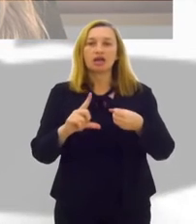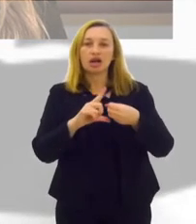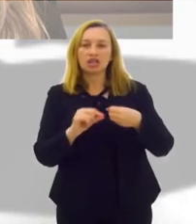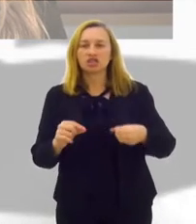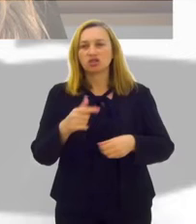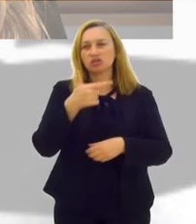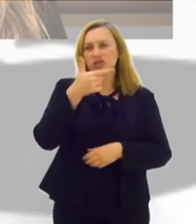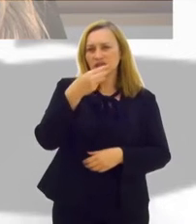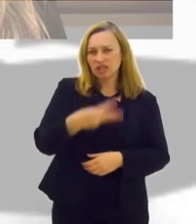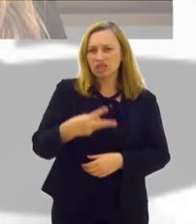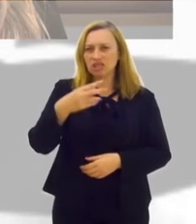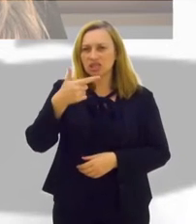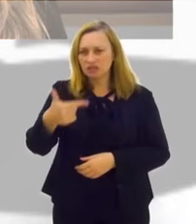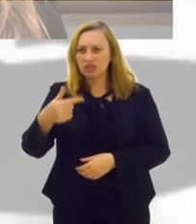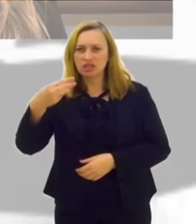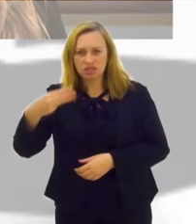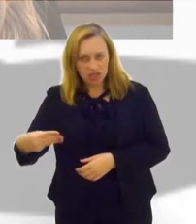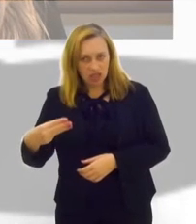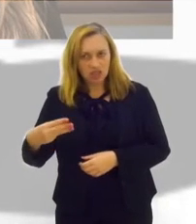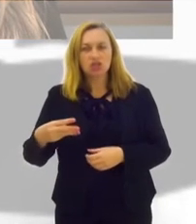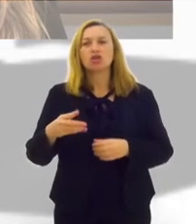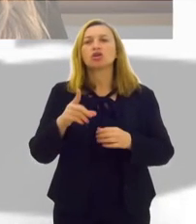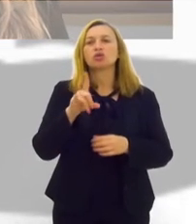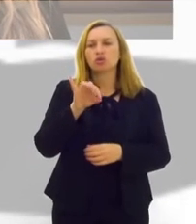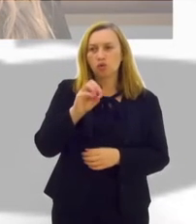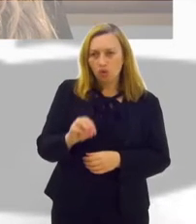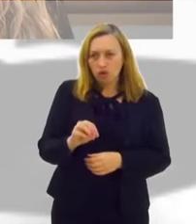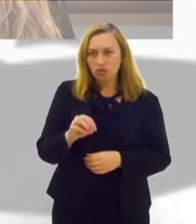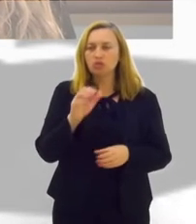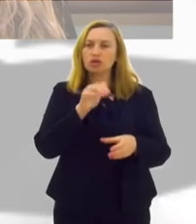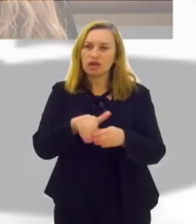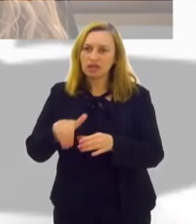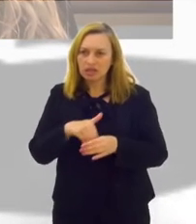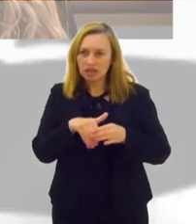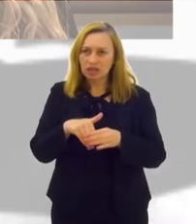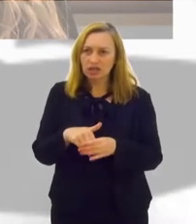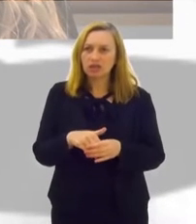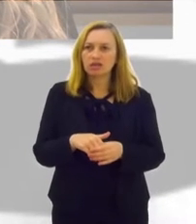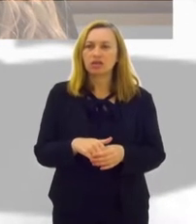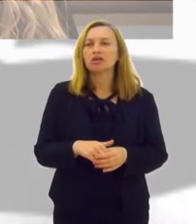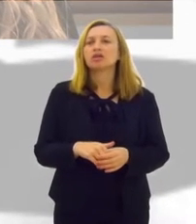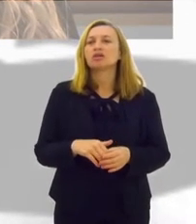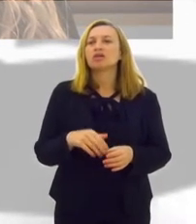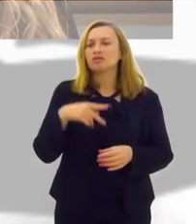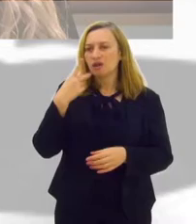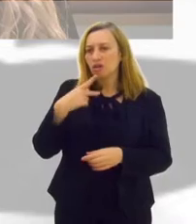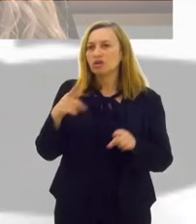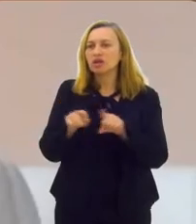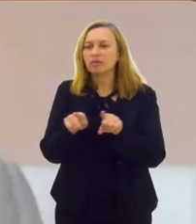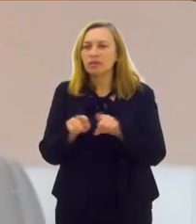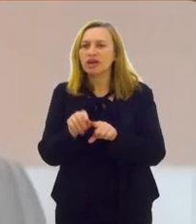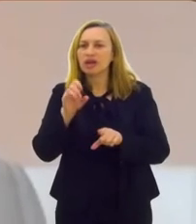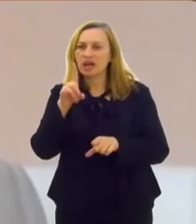artigo 323 do Código Eleitoral e, como você bem ressaltou, Cláudia, há uma